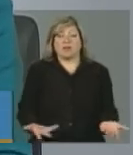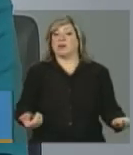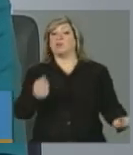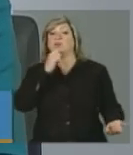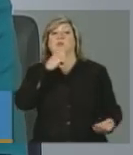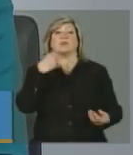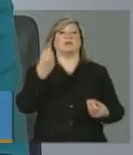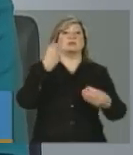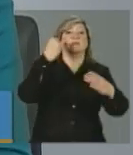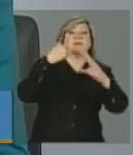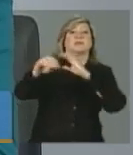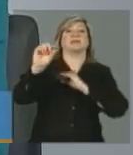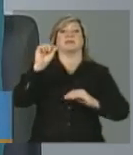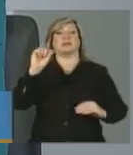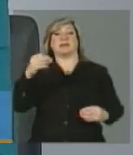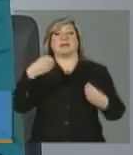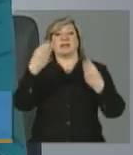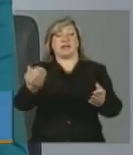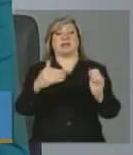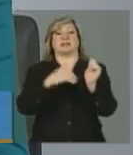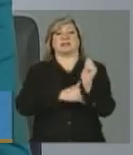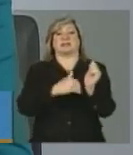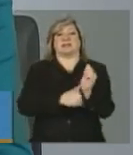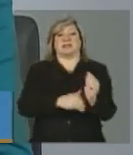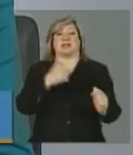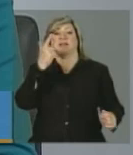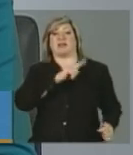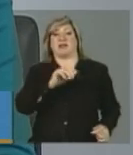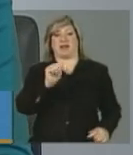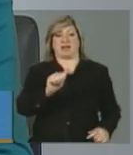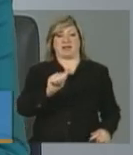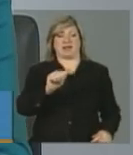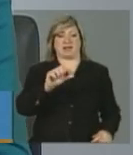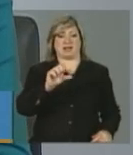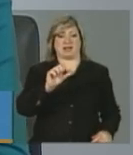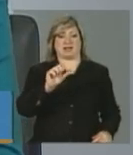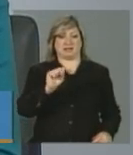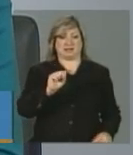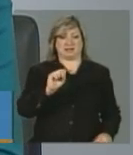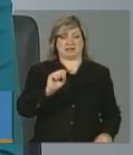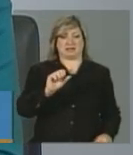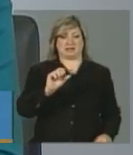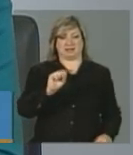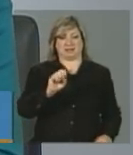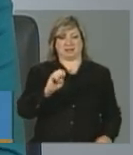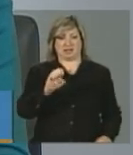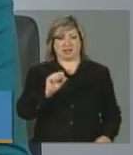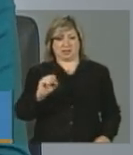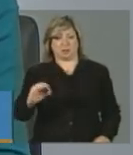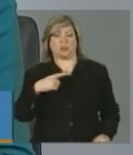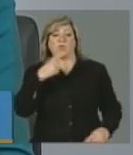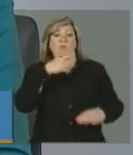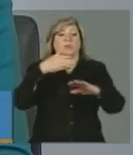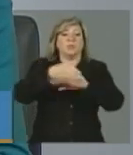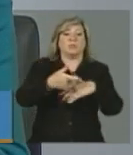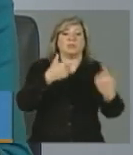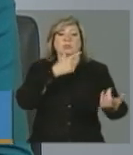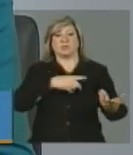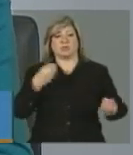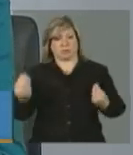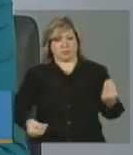a senha de acesso. E para o conselho, a mesma coisa, essa duplicidade de mais de um presidente do conselho. Além de